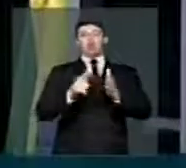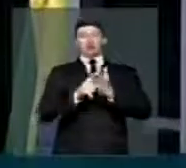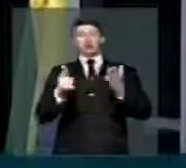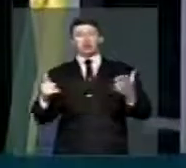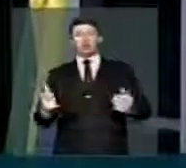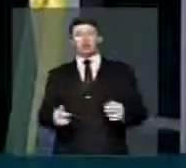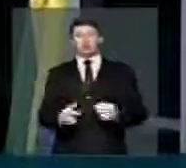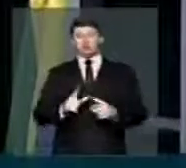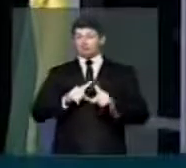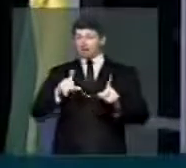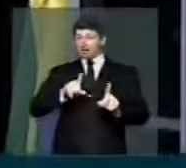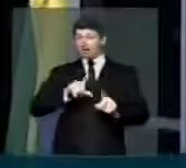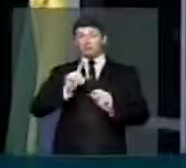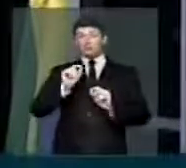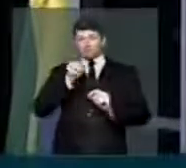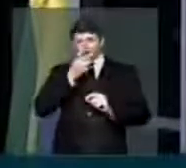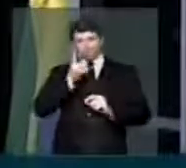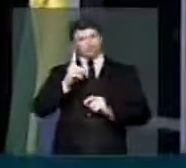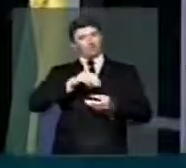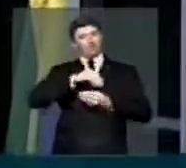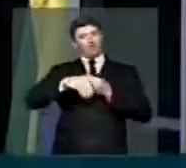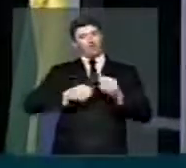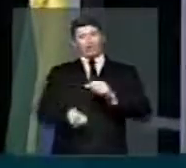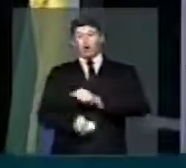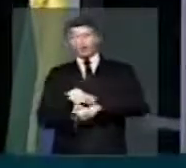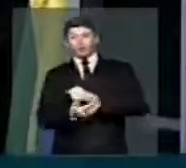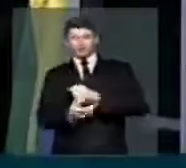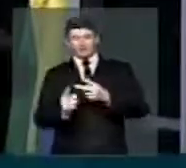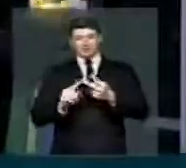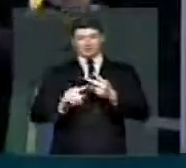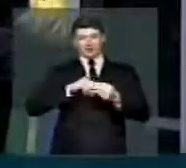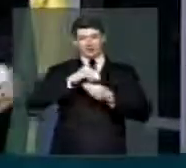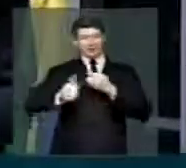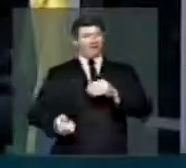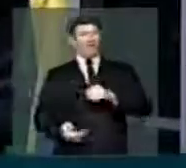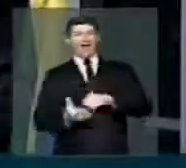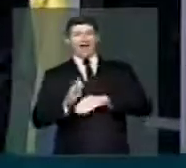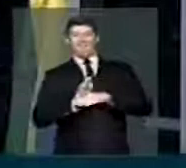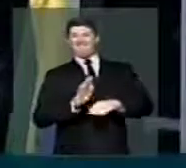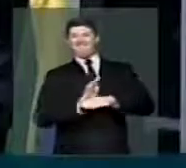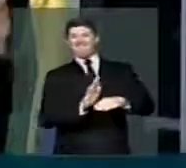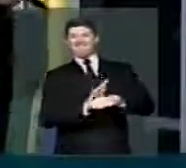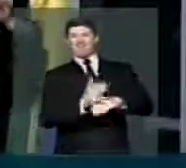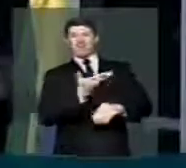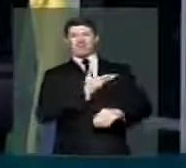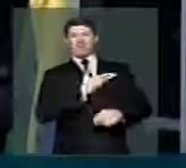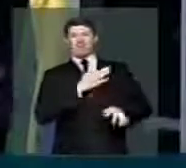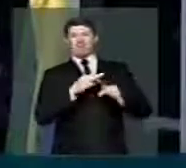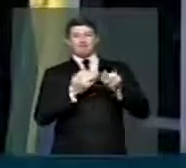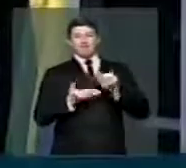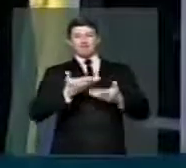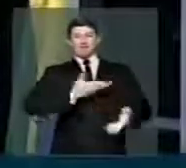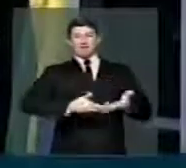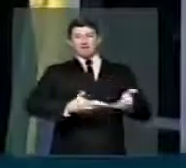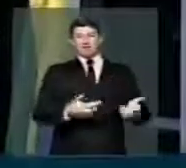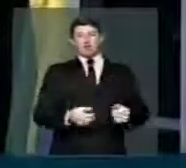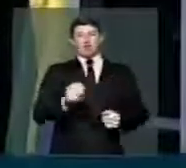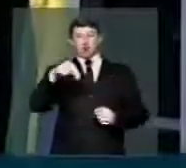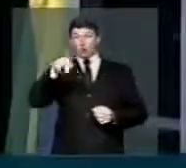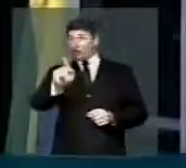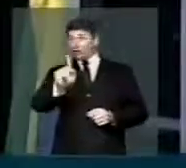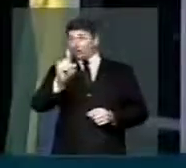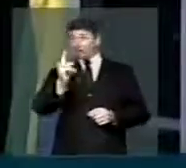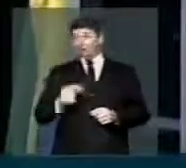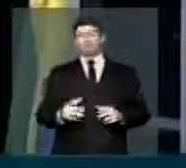com denúncias de corrupção, denúncias de favorecimento de parentes de ONGs de parentes,